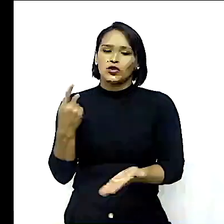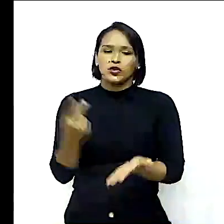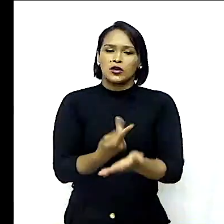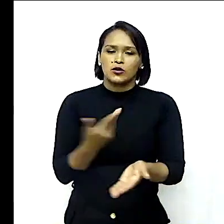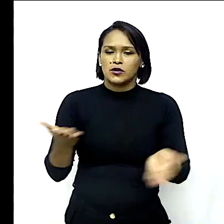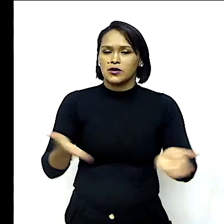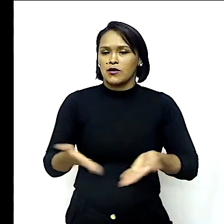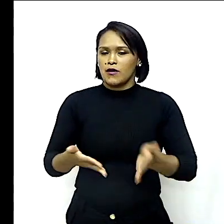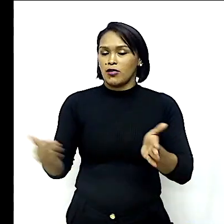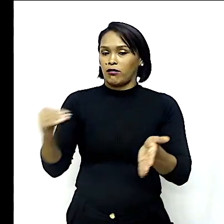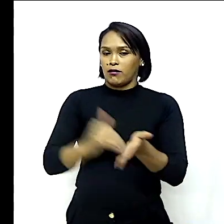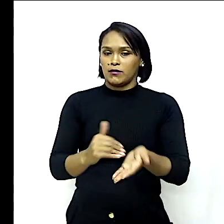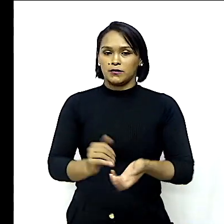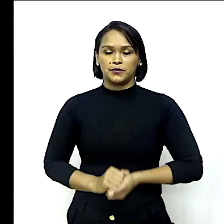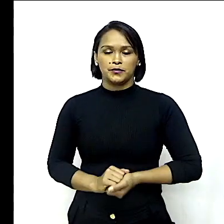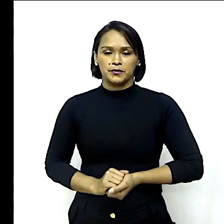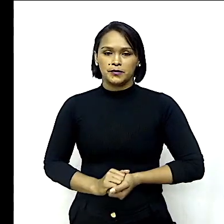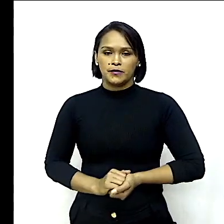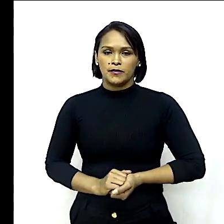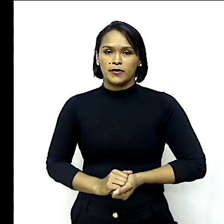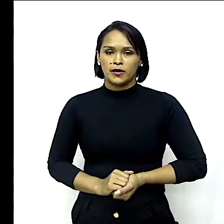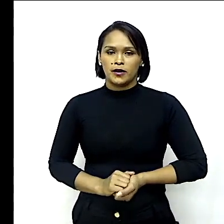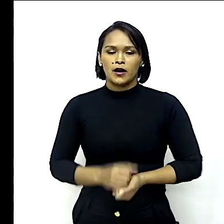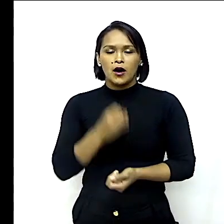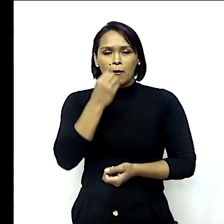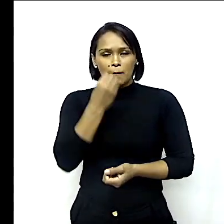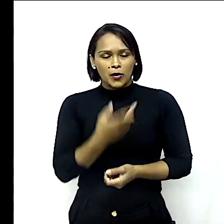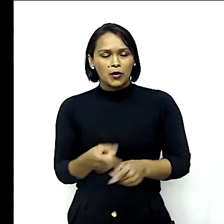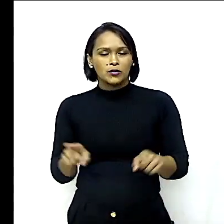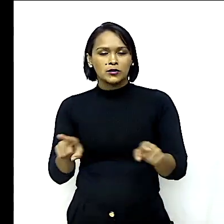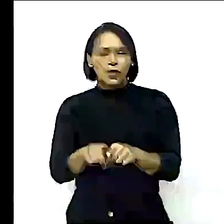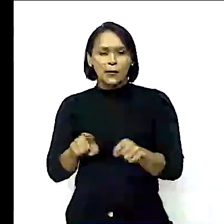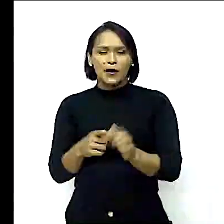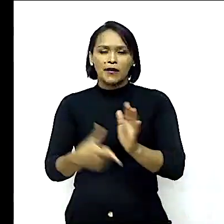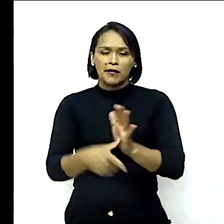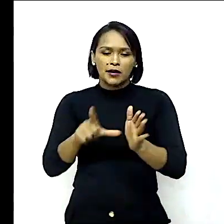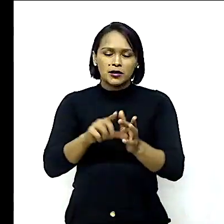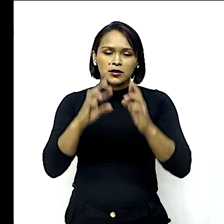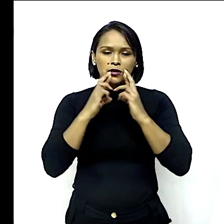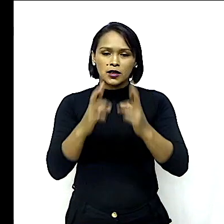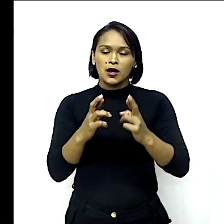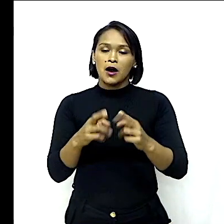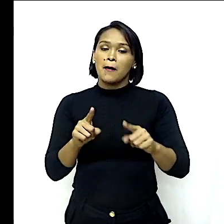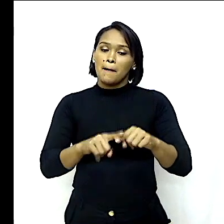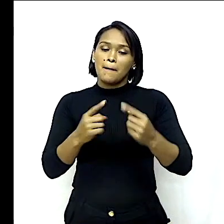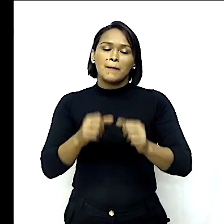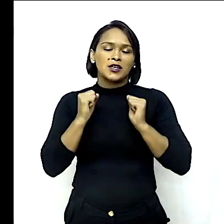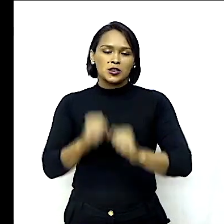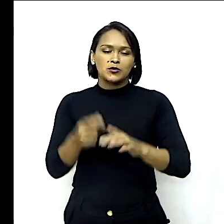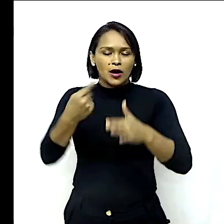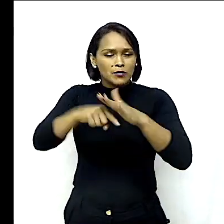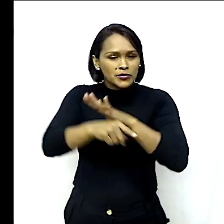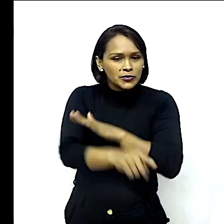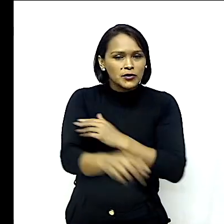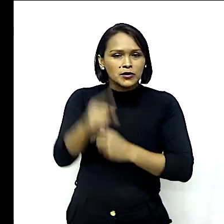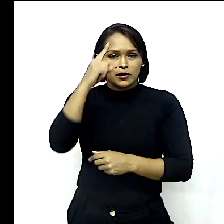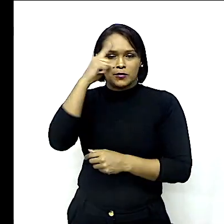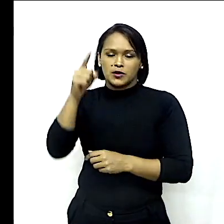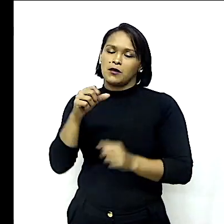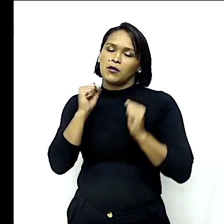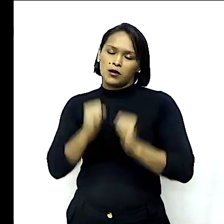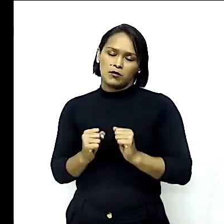atuais Tá bom já foi também um pouco respondido mas se puder aprofundar A reflexão